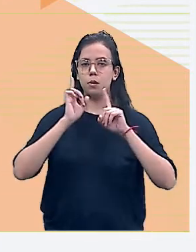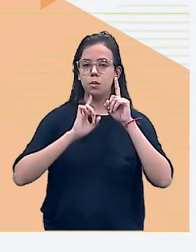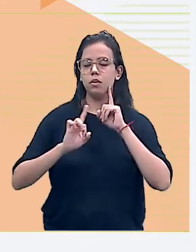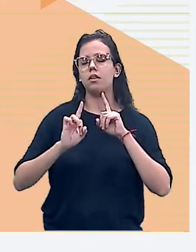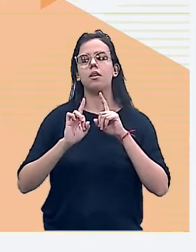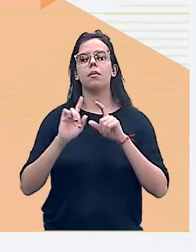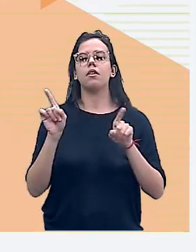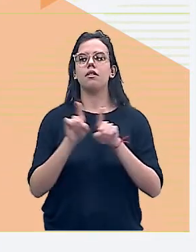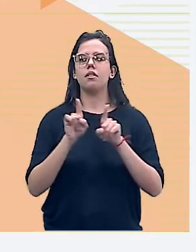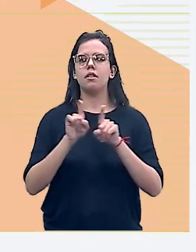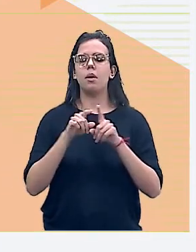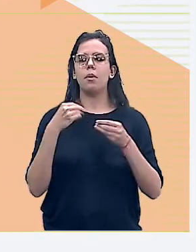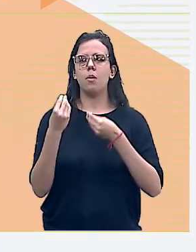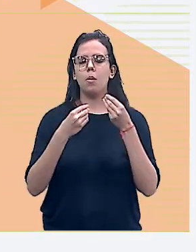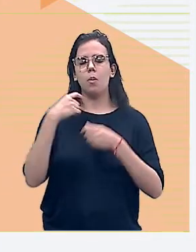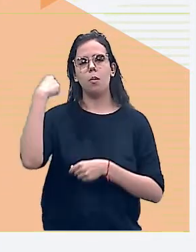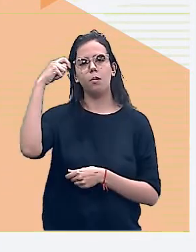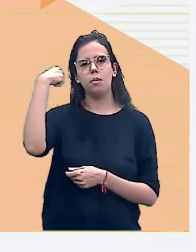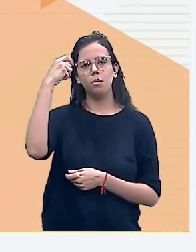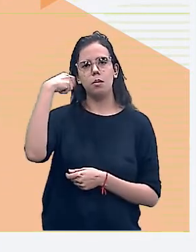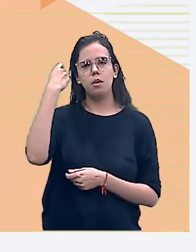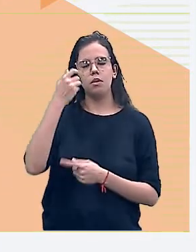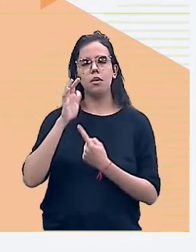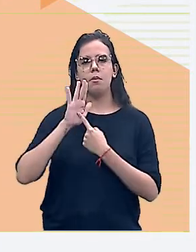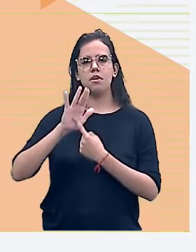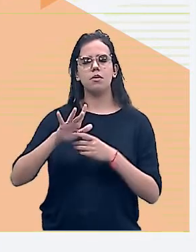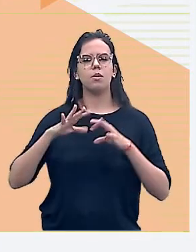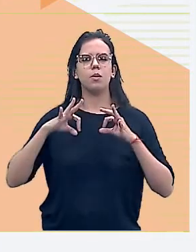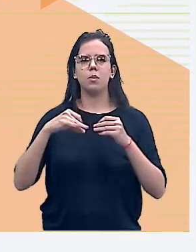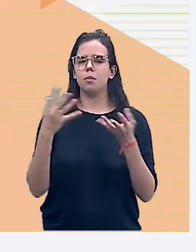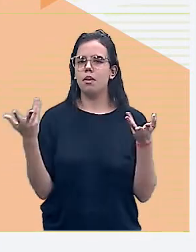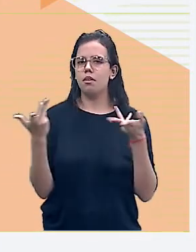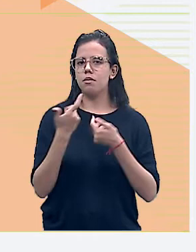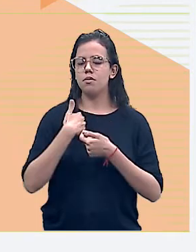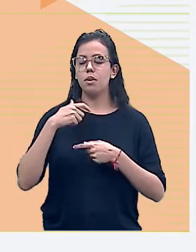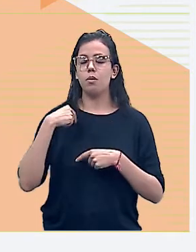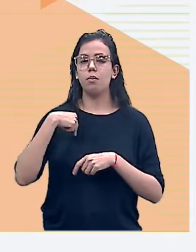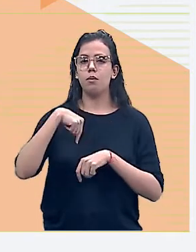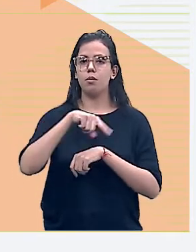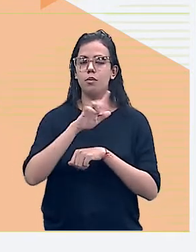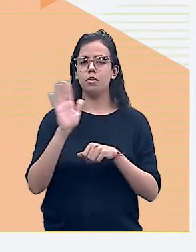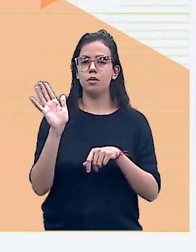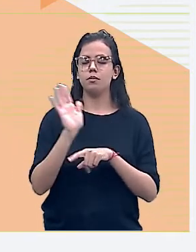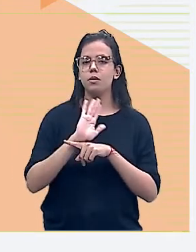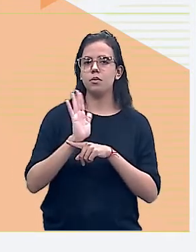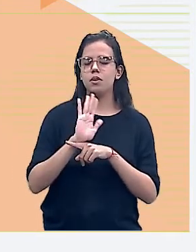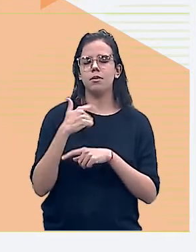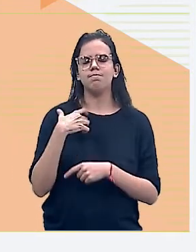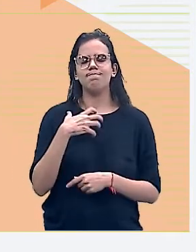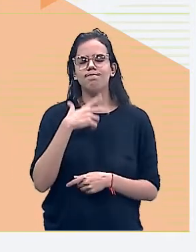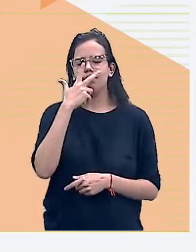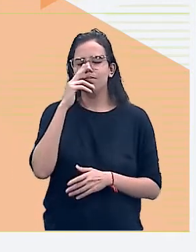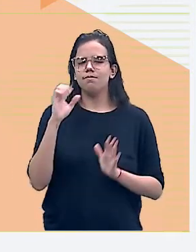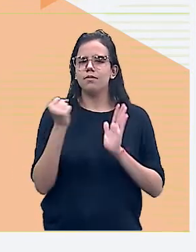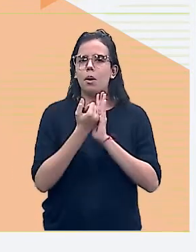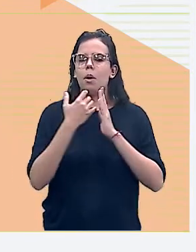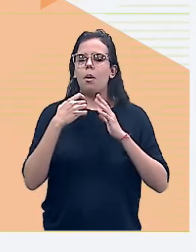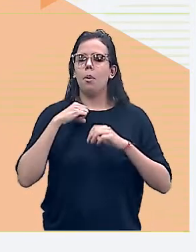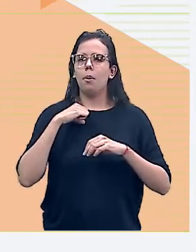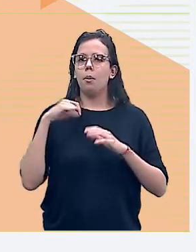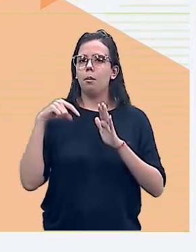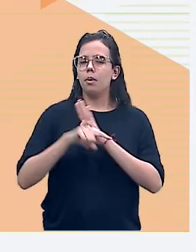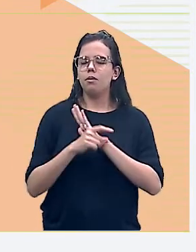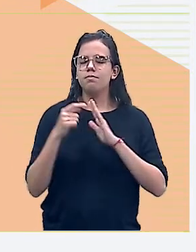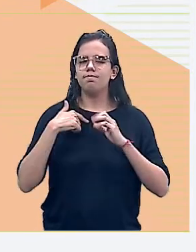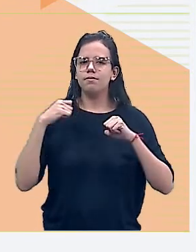atuação do Joaquim Fênix porém foi tudo sensacional Eu fui ao cinema e sair de lá com a sensação de um soco no estômago mas é algo que